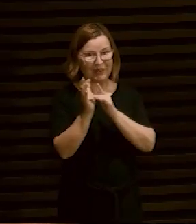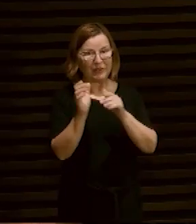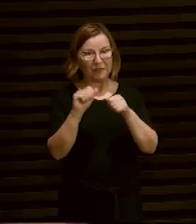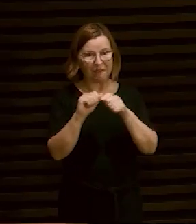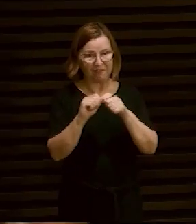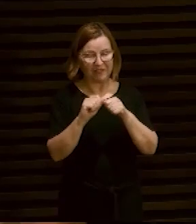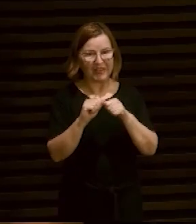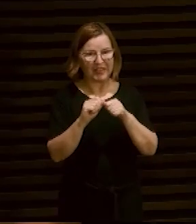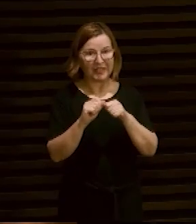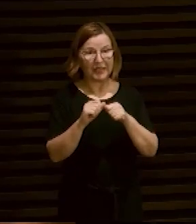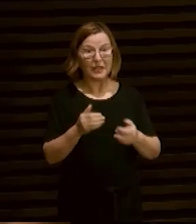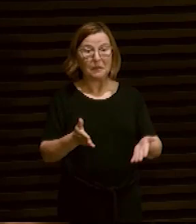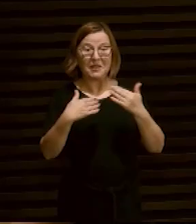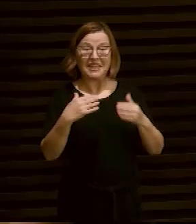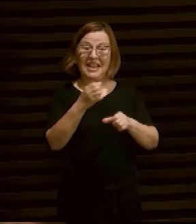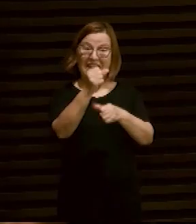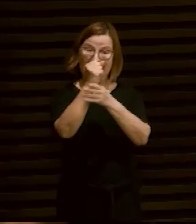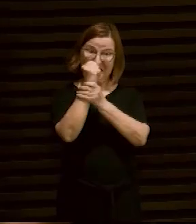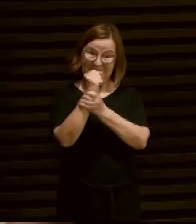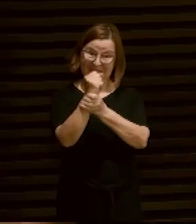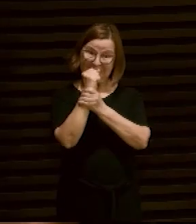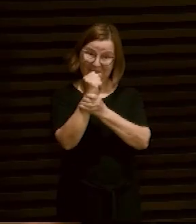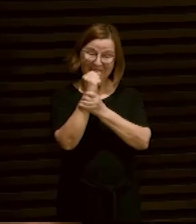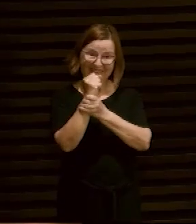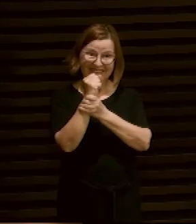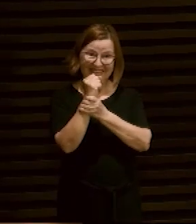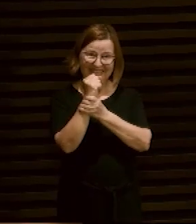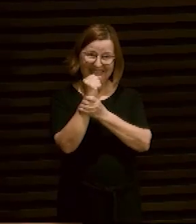me assegura uma firmeza